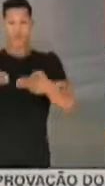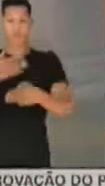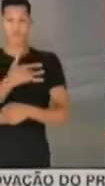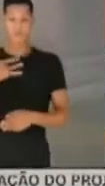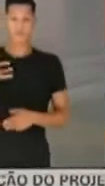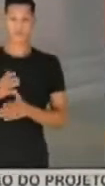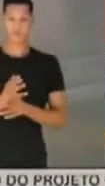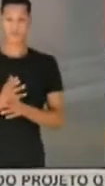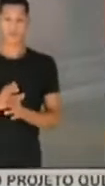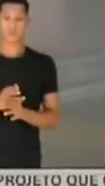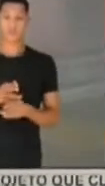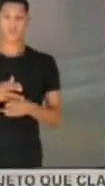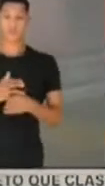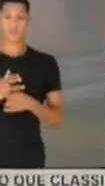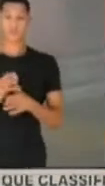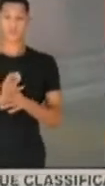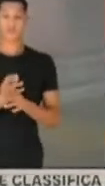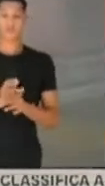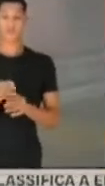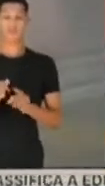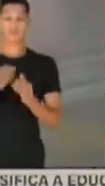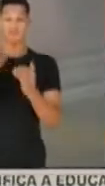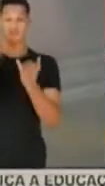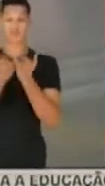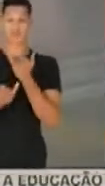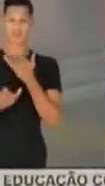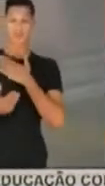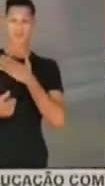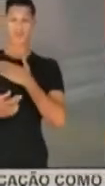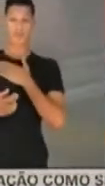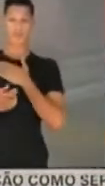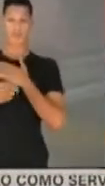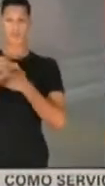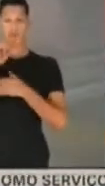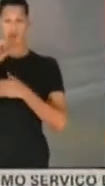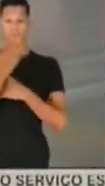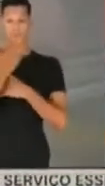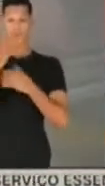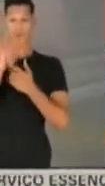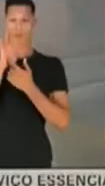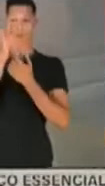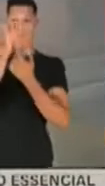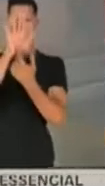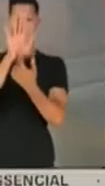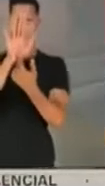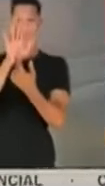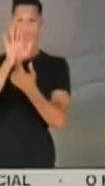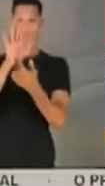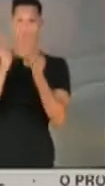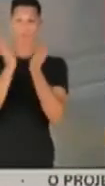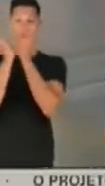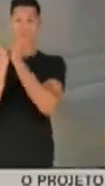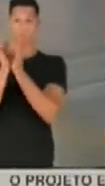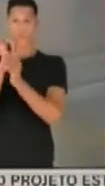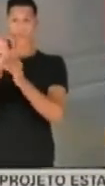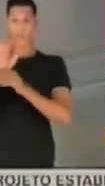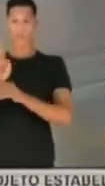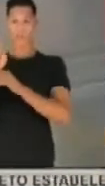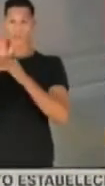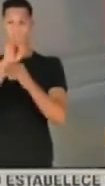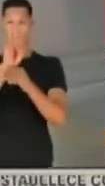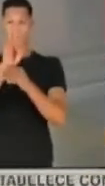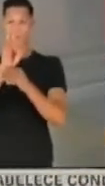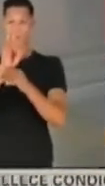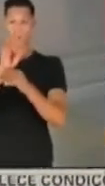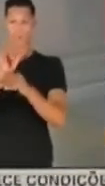Saúde. Me parece, ou o que tudo indica, a entidade que o representa,